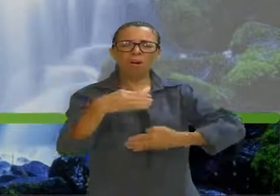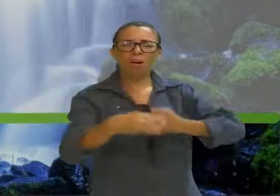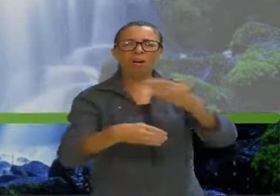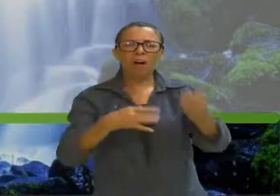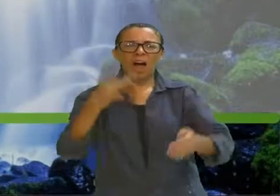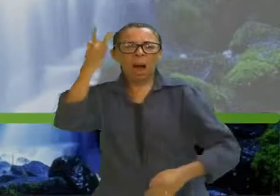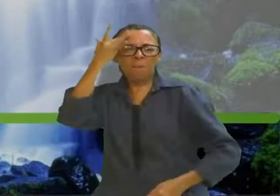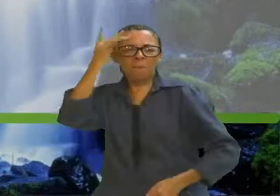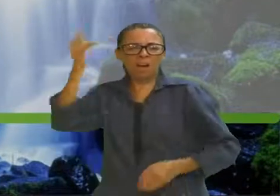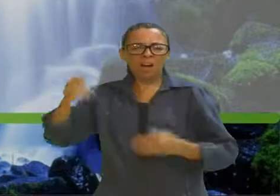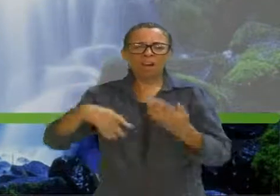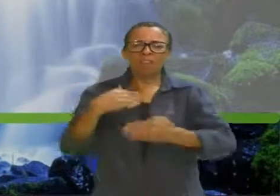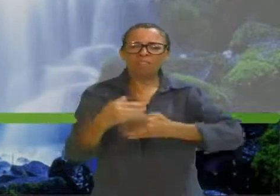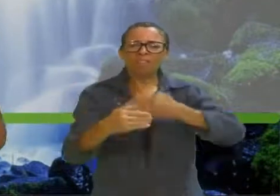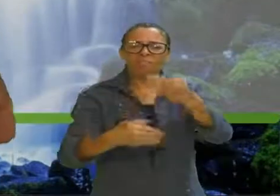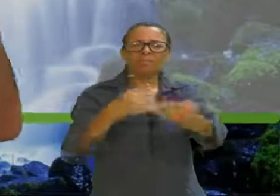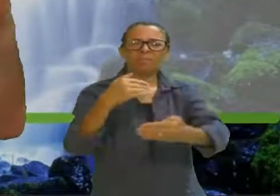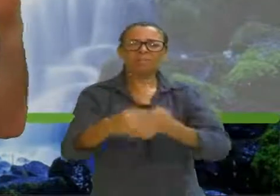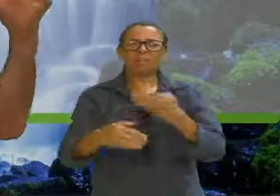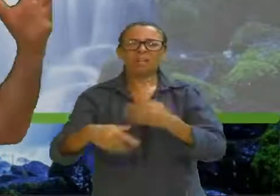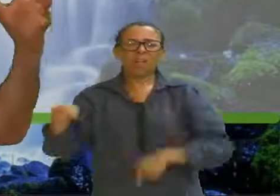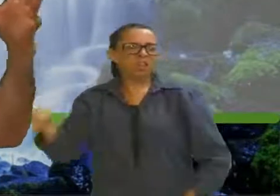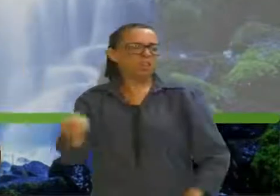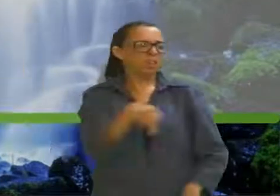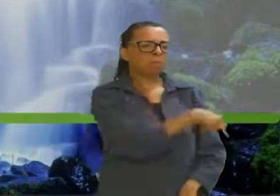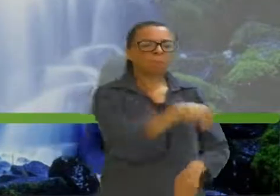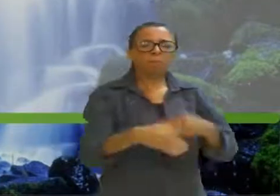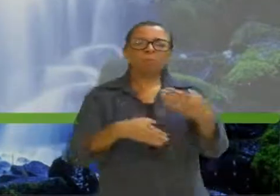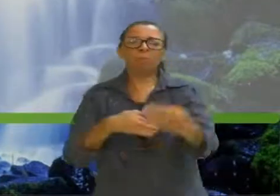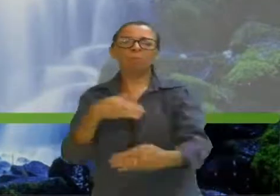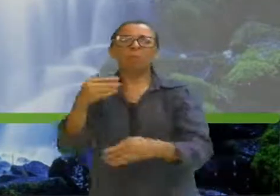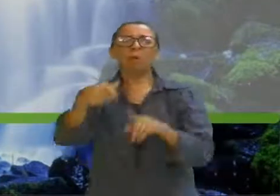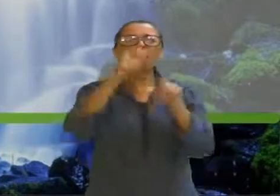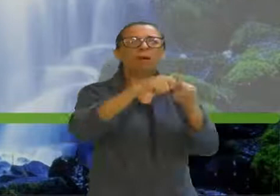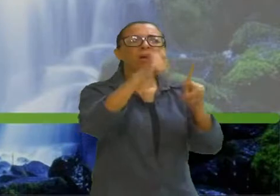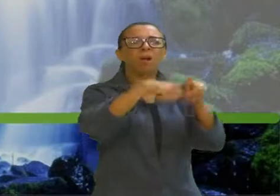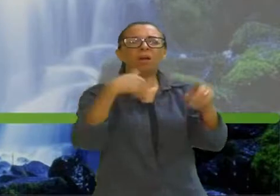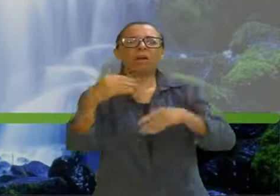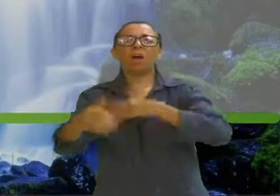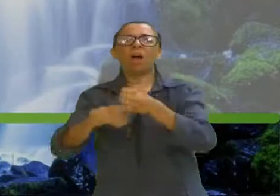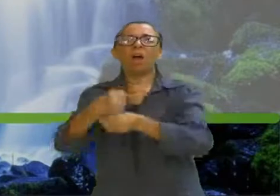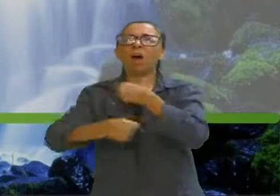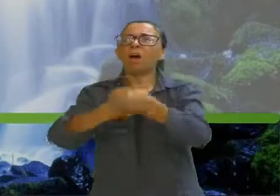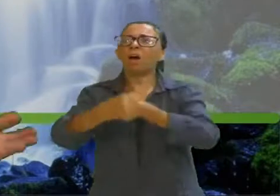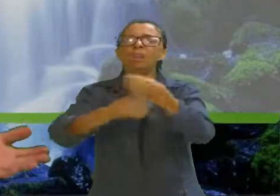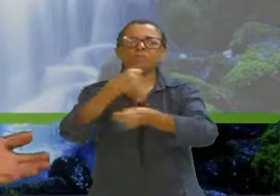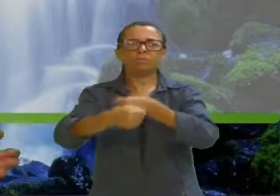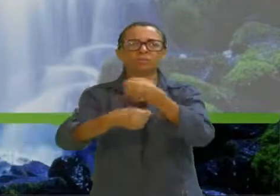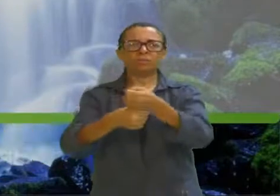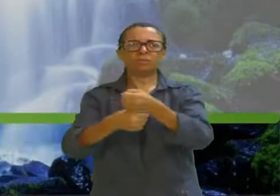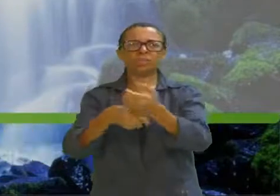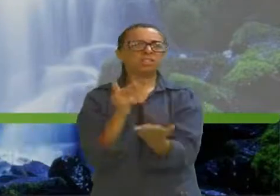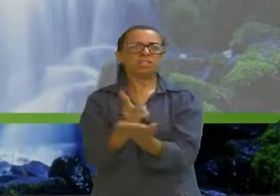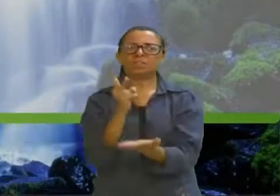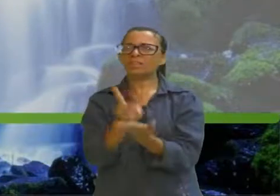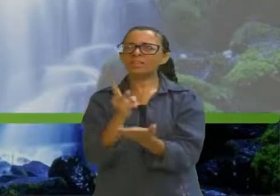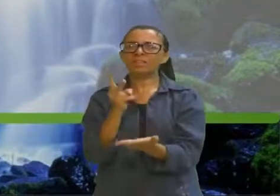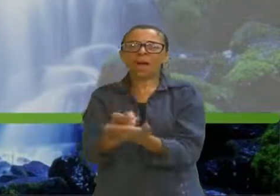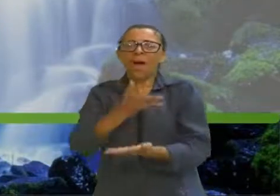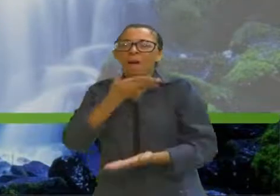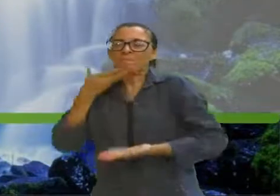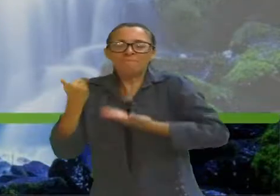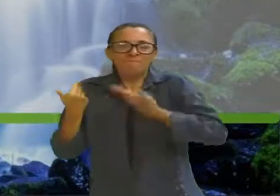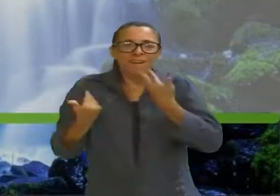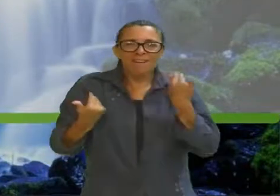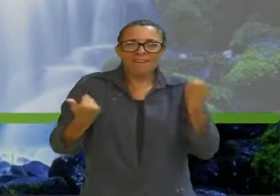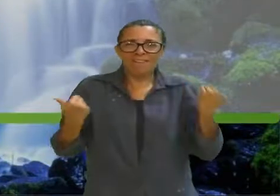Isso, a palavra não está dizendo que você tem que cumprir 100% no sentido de ser o próprio Jesus na terra.